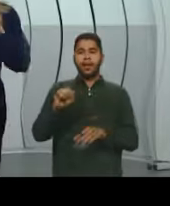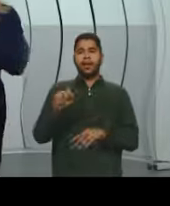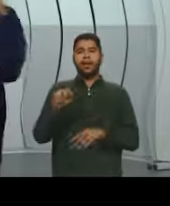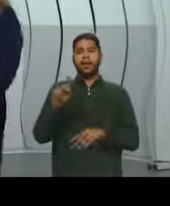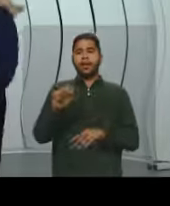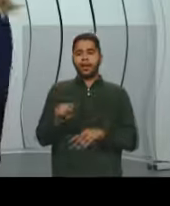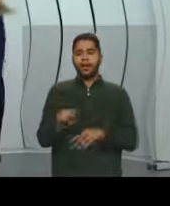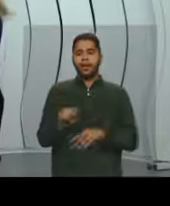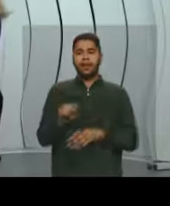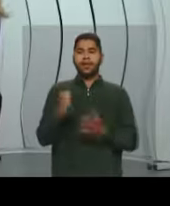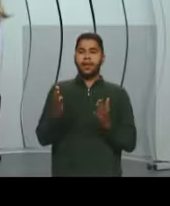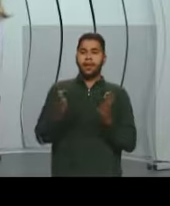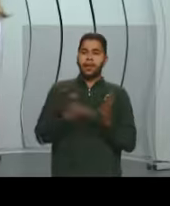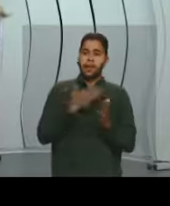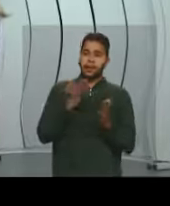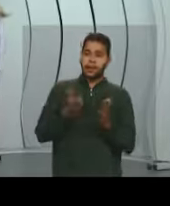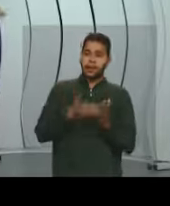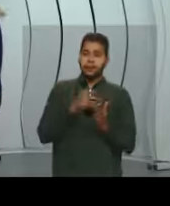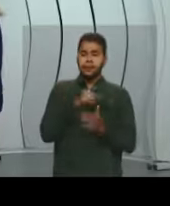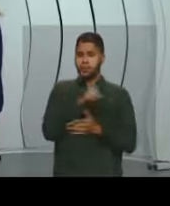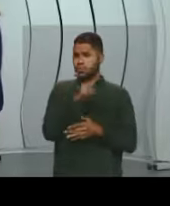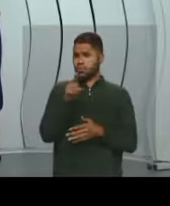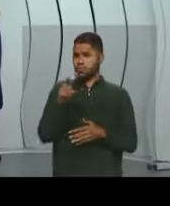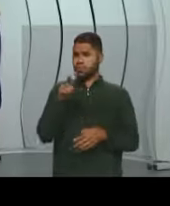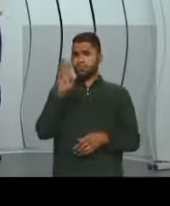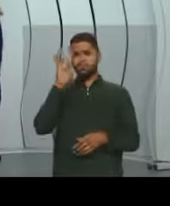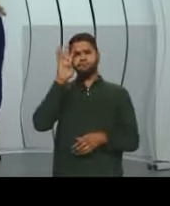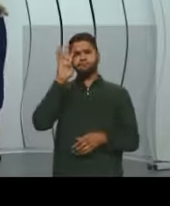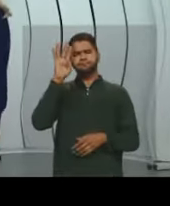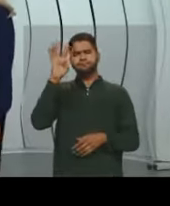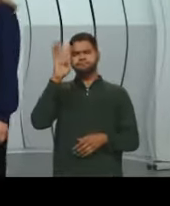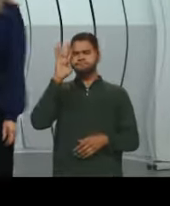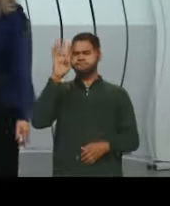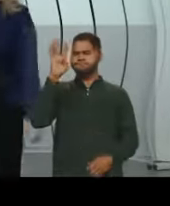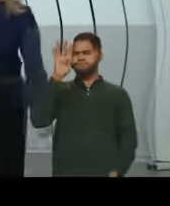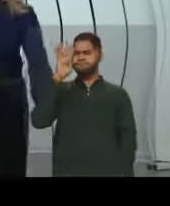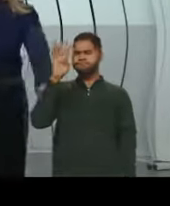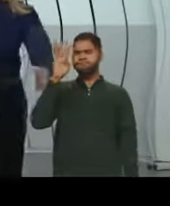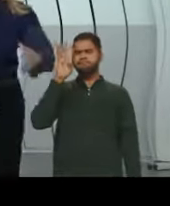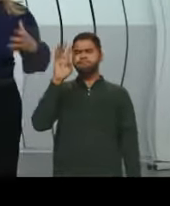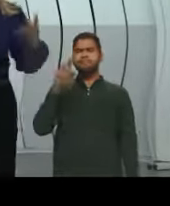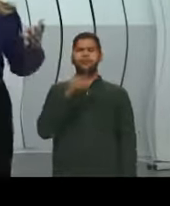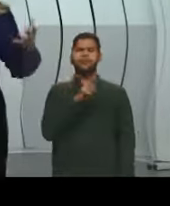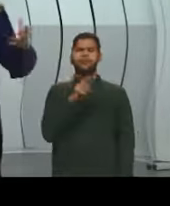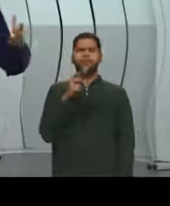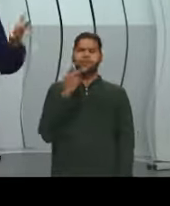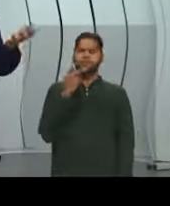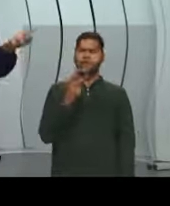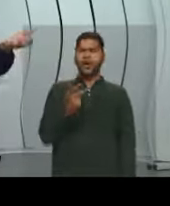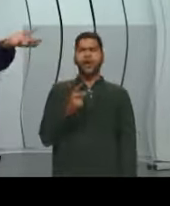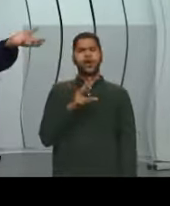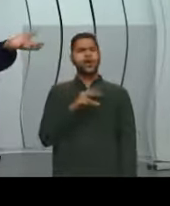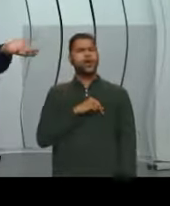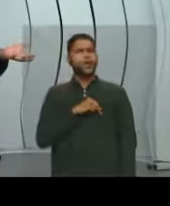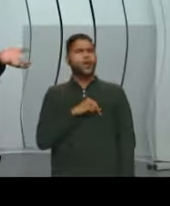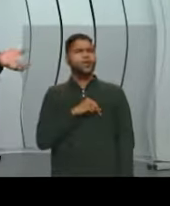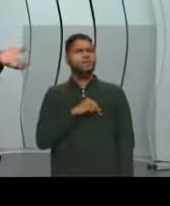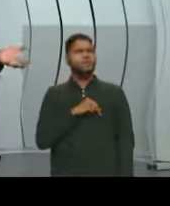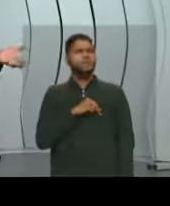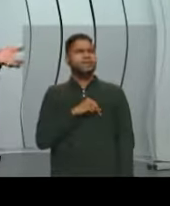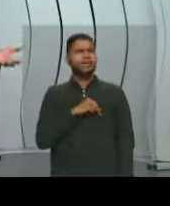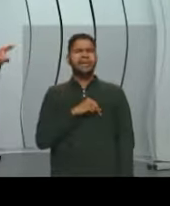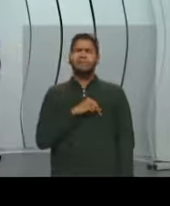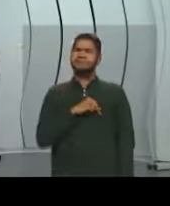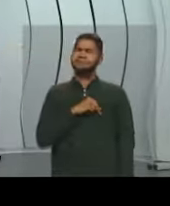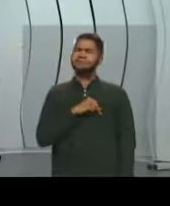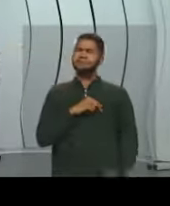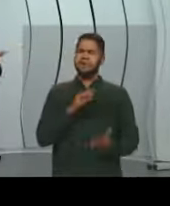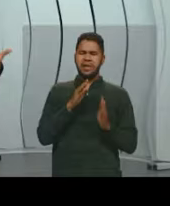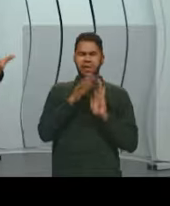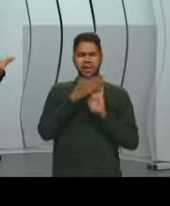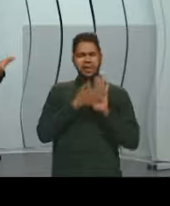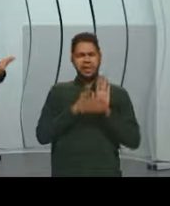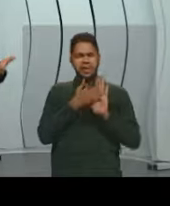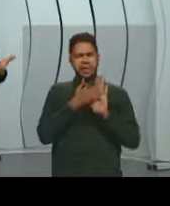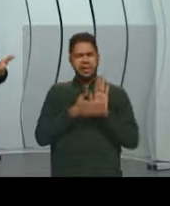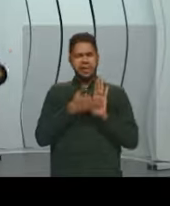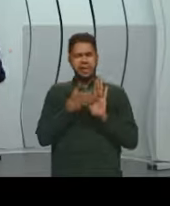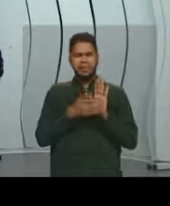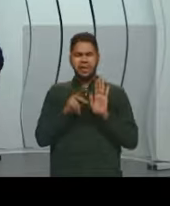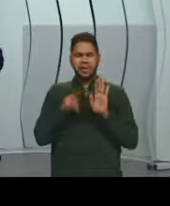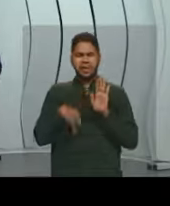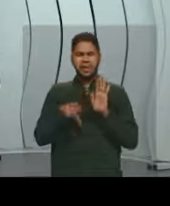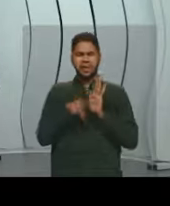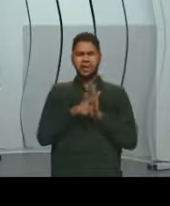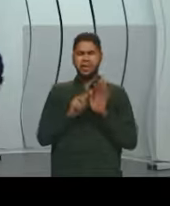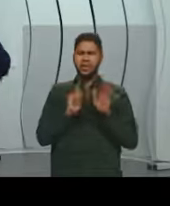revista, que se você imaginar, né, você fala assim, nossa, mas capa de revista é um gênero